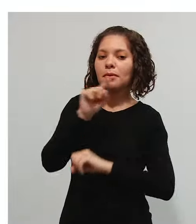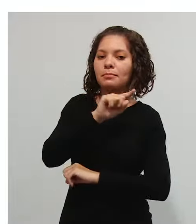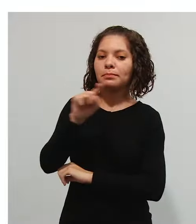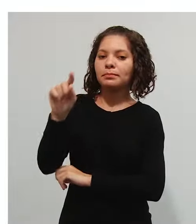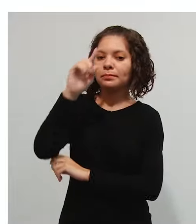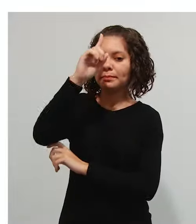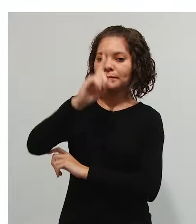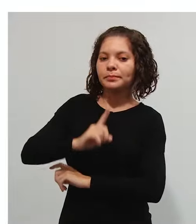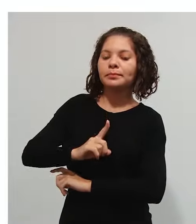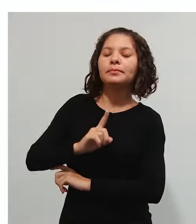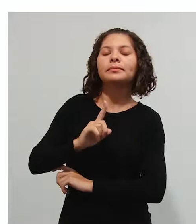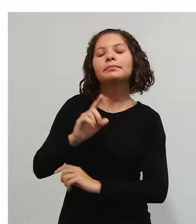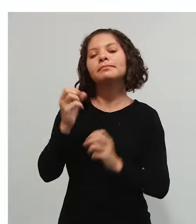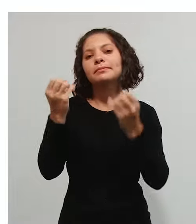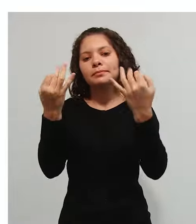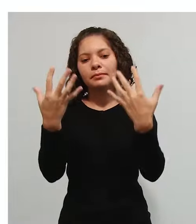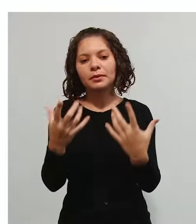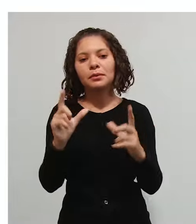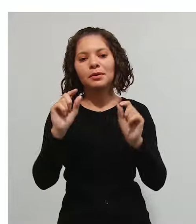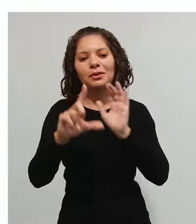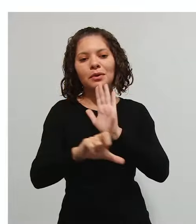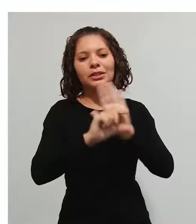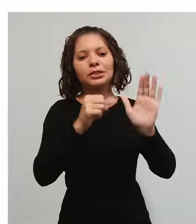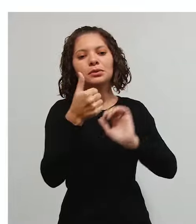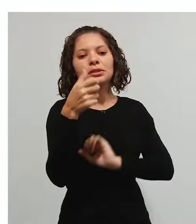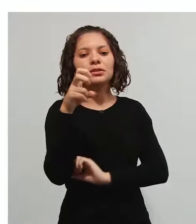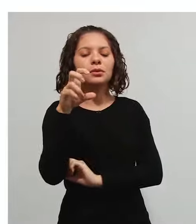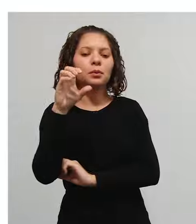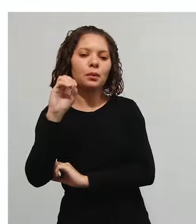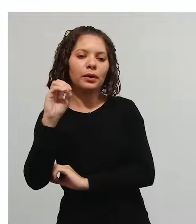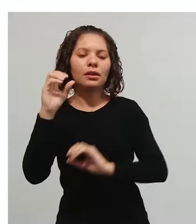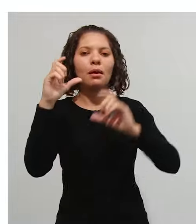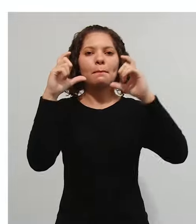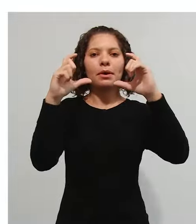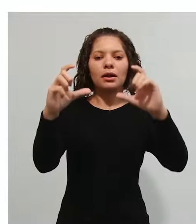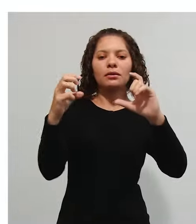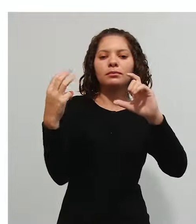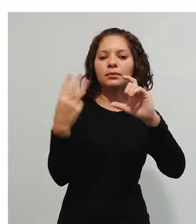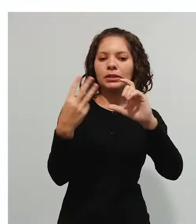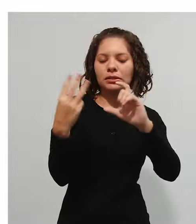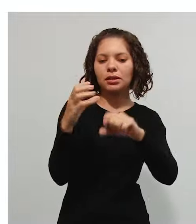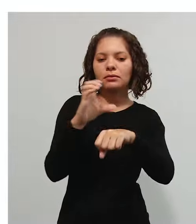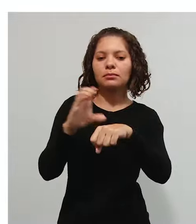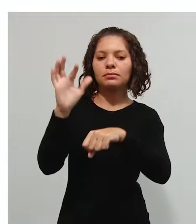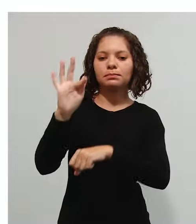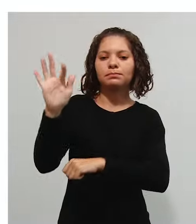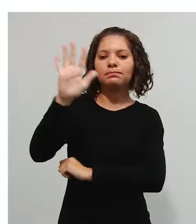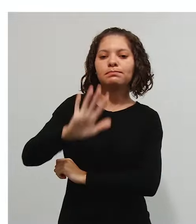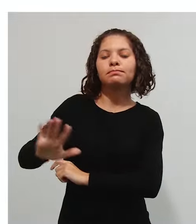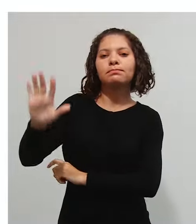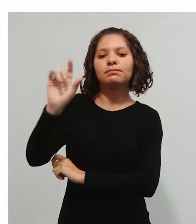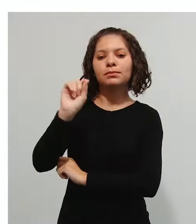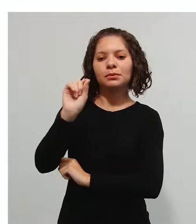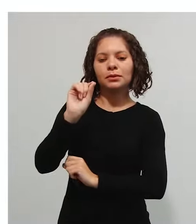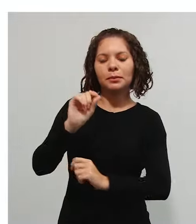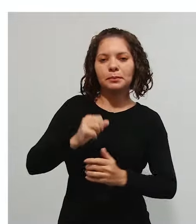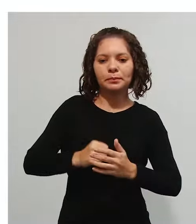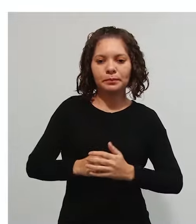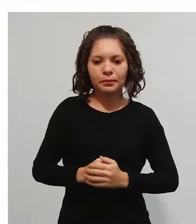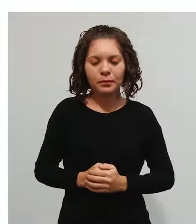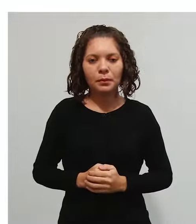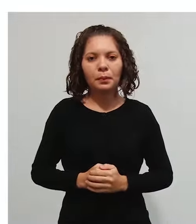tá tá lá no artigo 150 parágrafo terceiro da CF que as vedações do sexto A